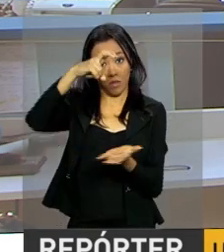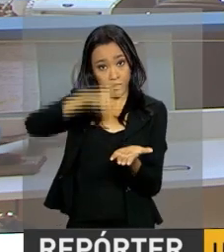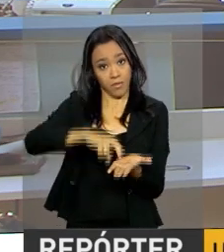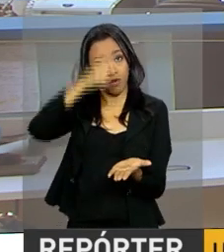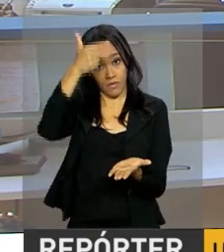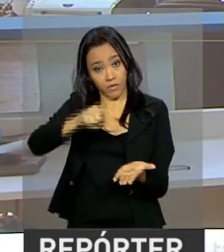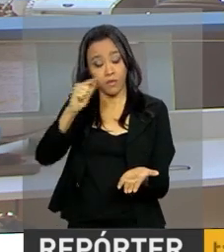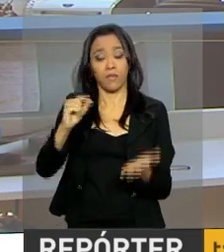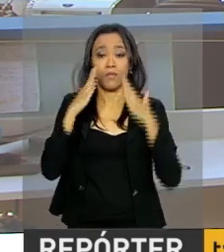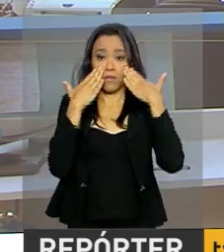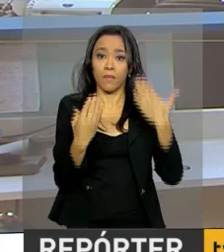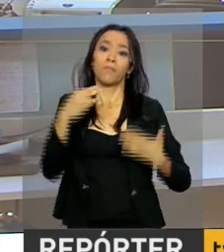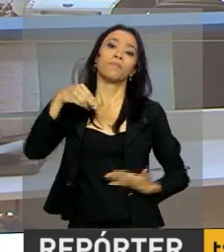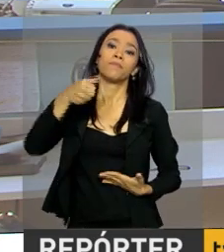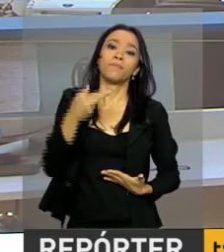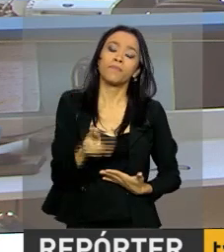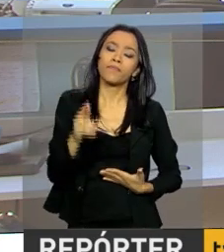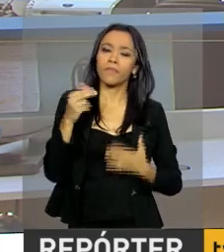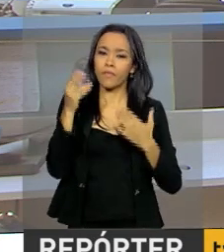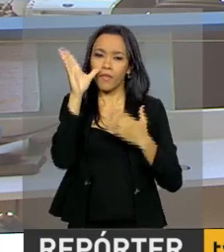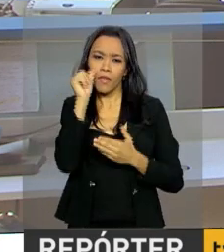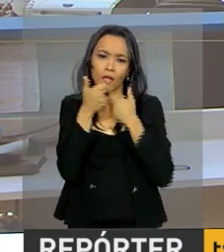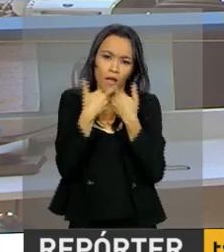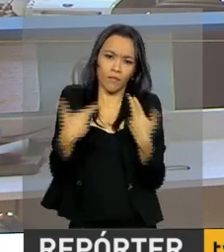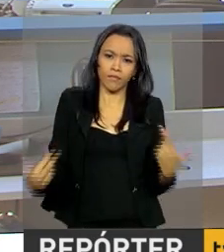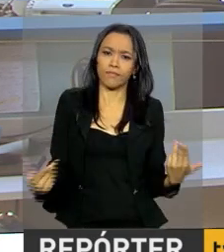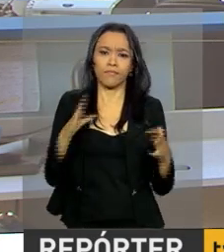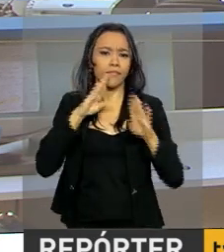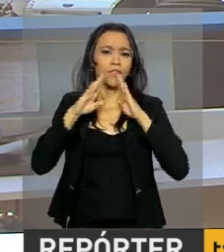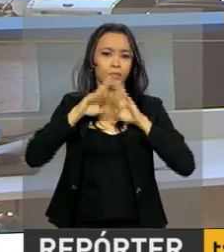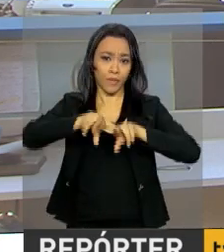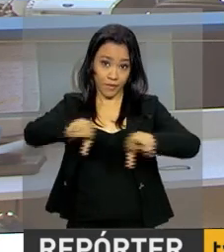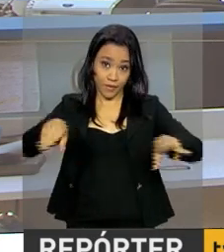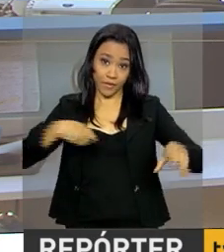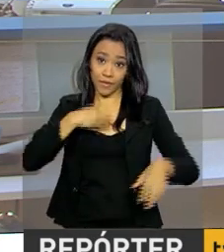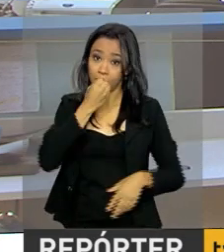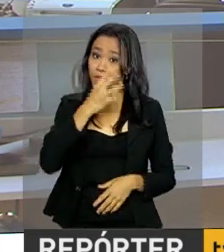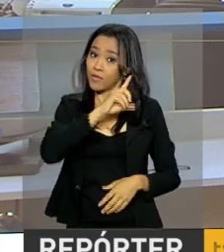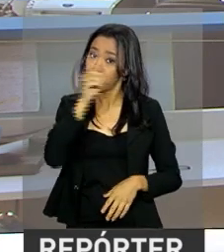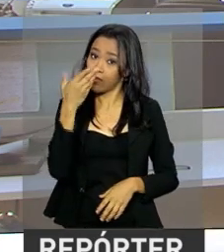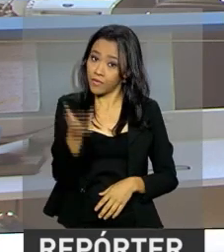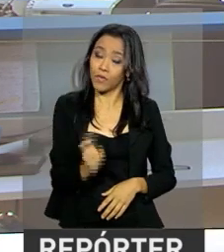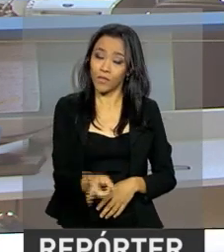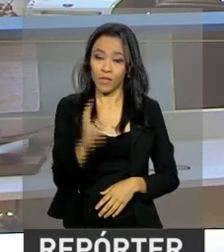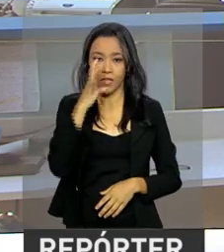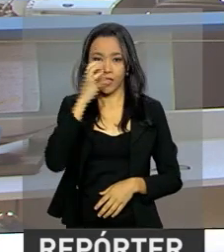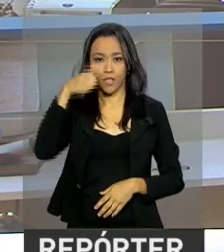Repórter NBR. Acompanhe também as novidades em nossas redes sociais. Um bom dia para você e